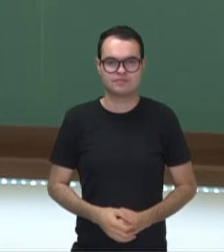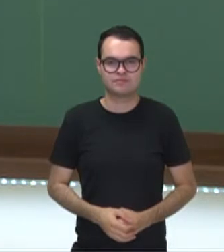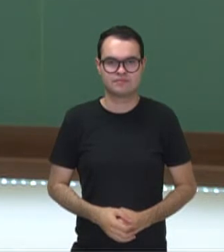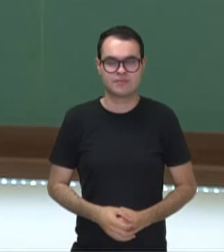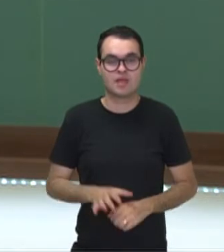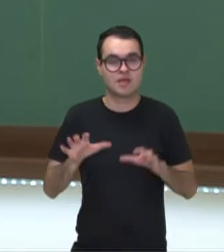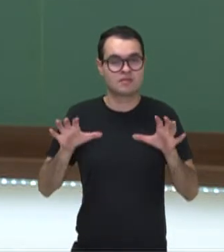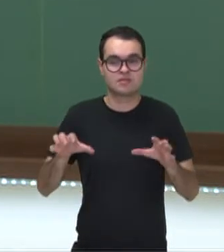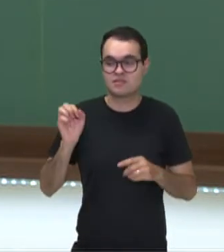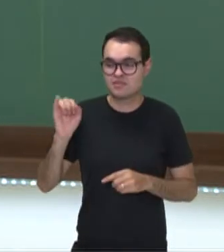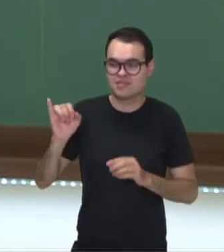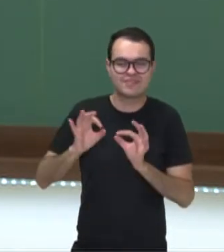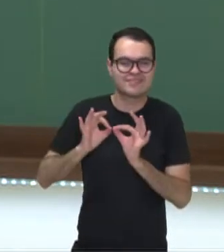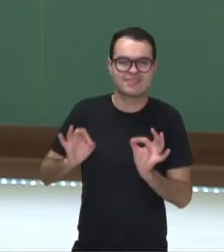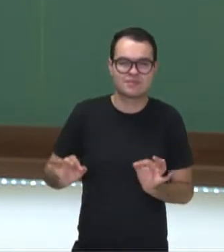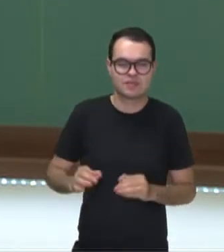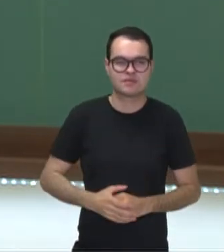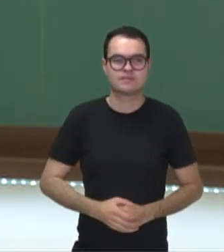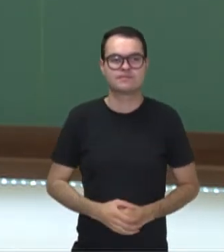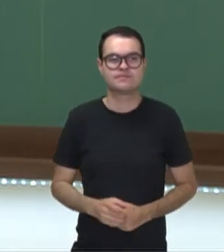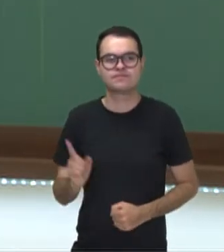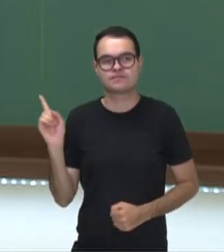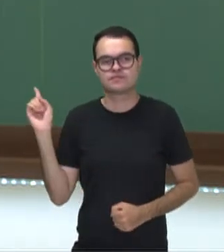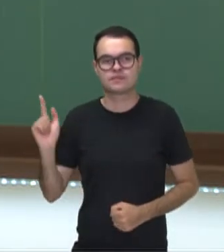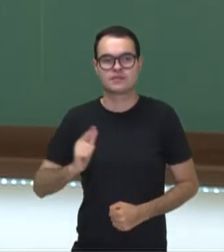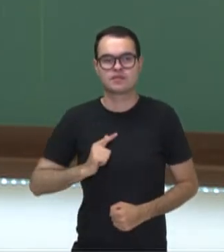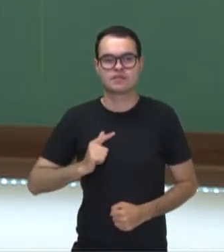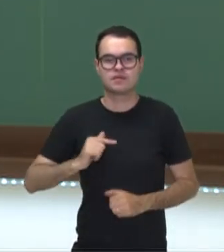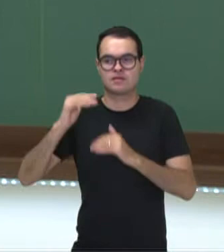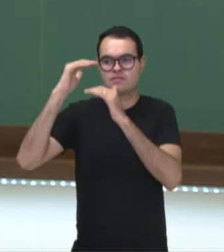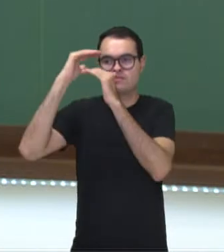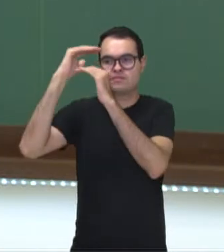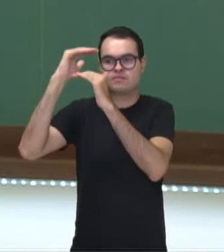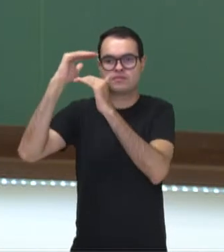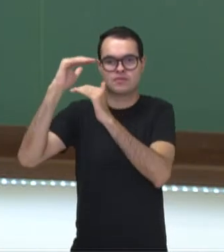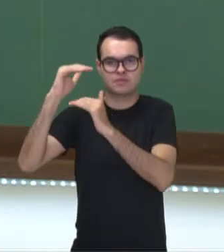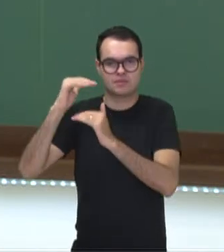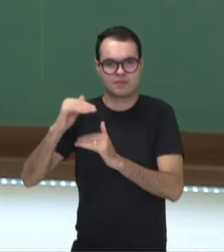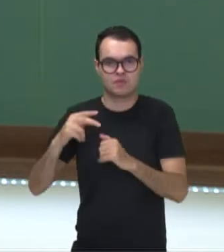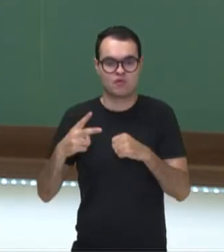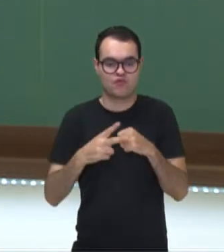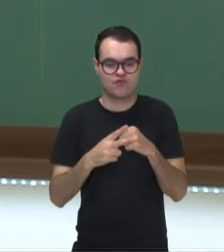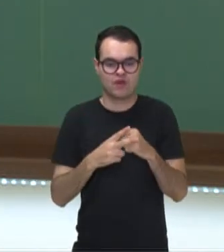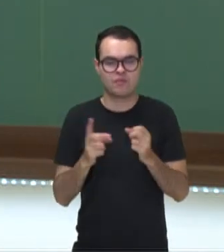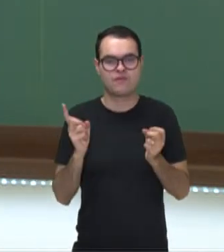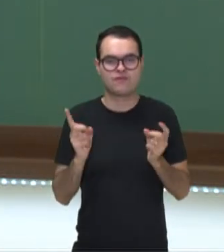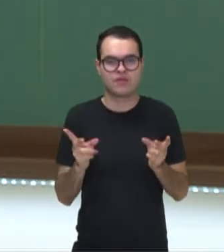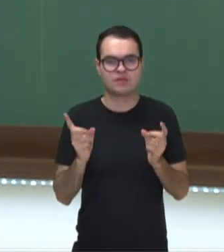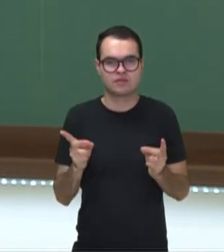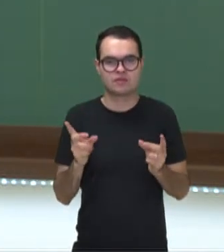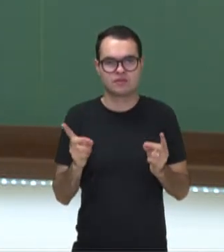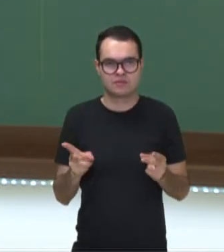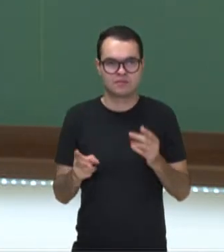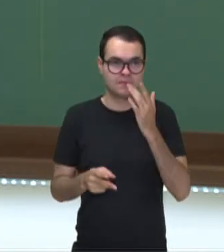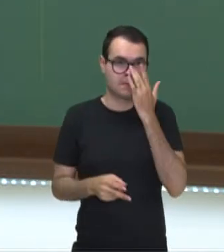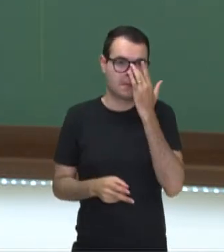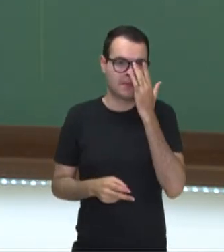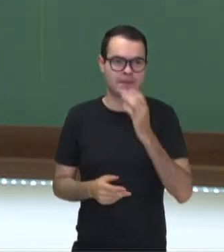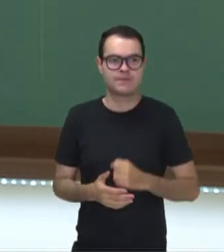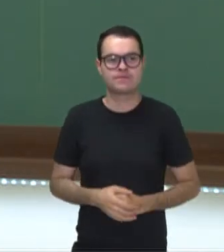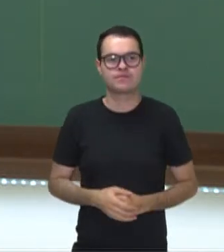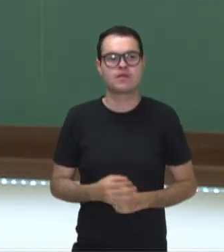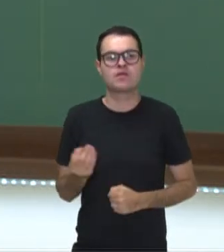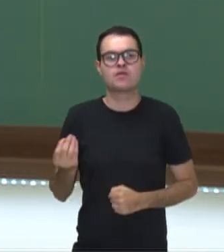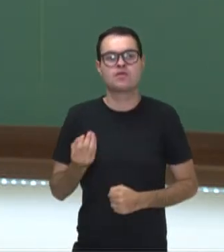simples. Aqui, nós temos o verbo vender, que é a segunda conjugação. Como